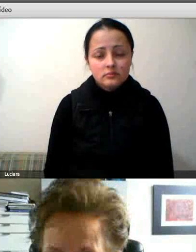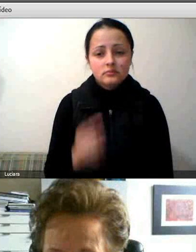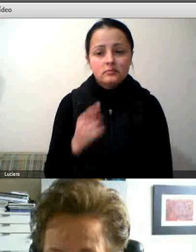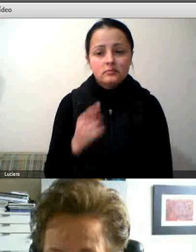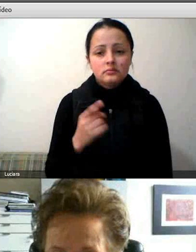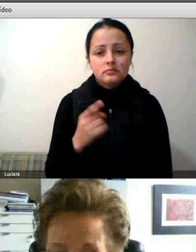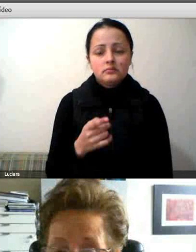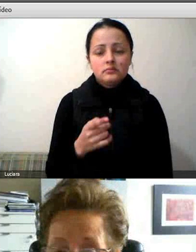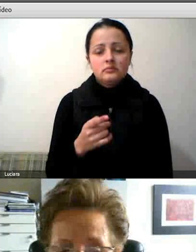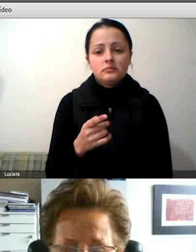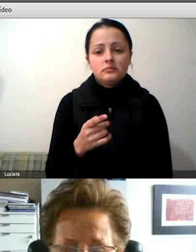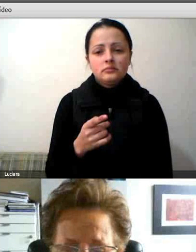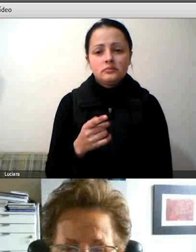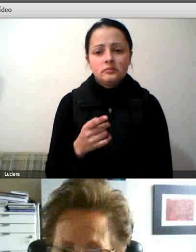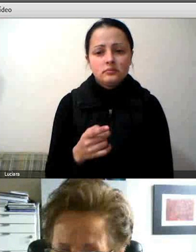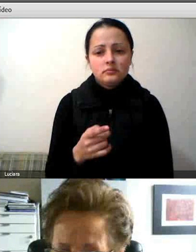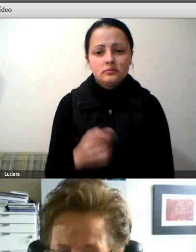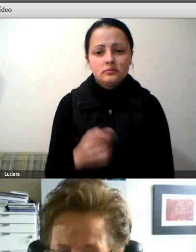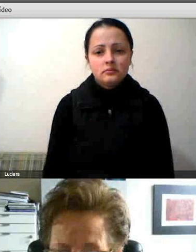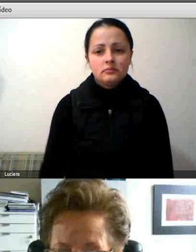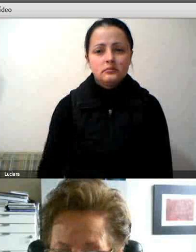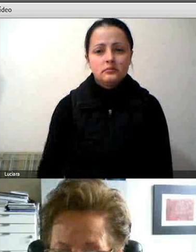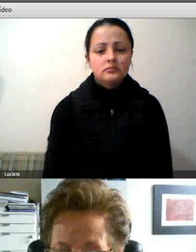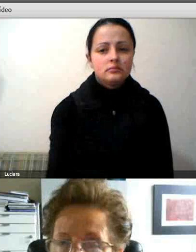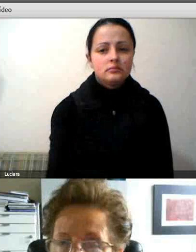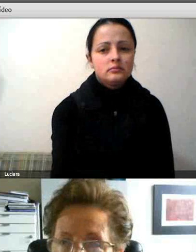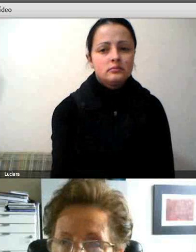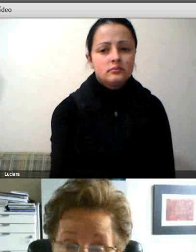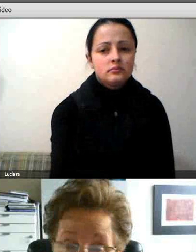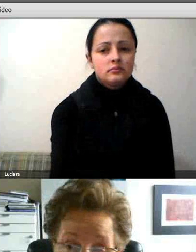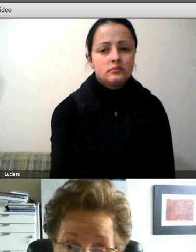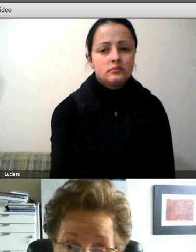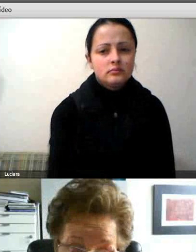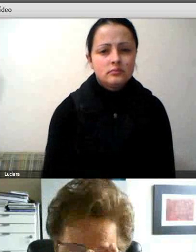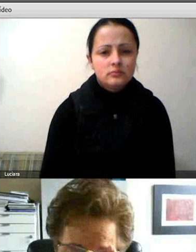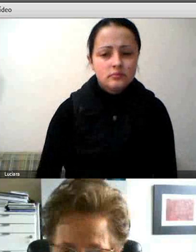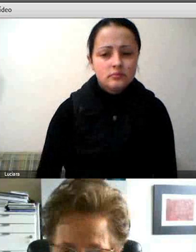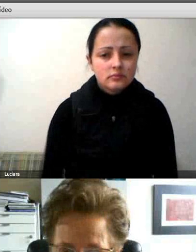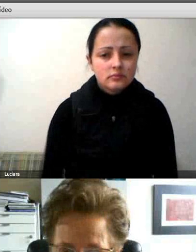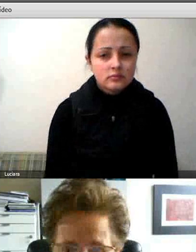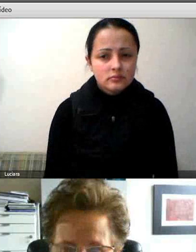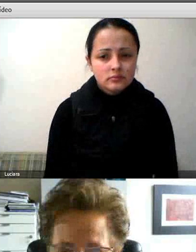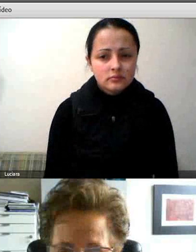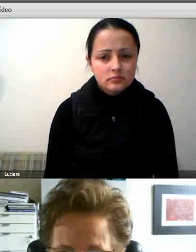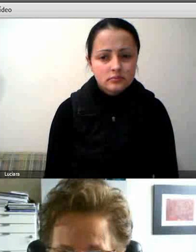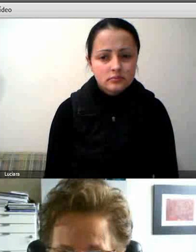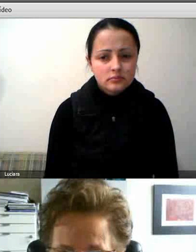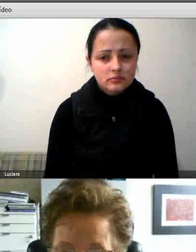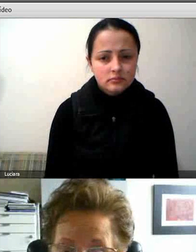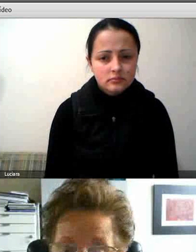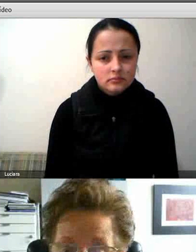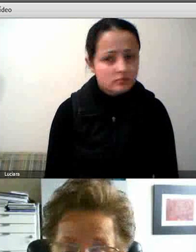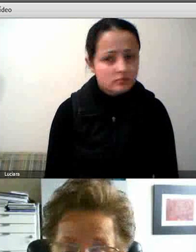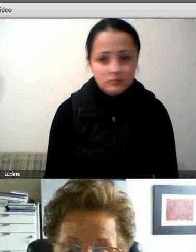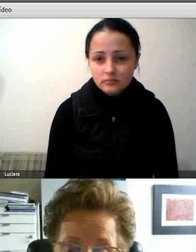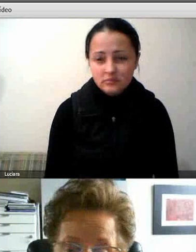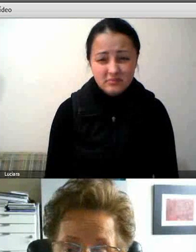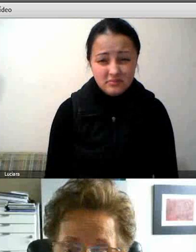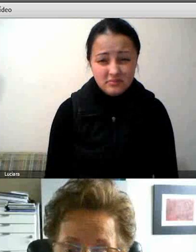universidade. Eu abro para vocês essa nossa postura,